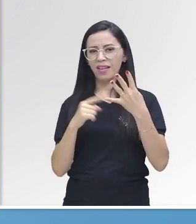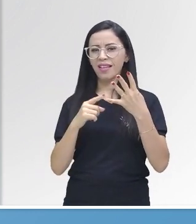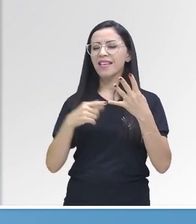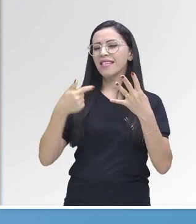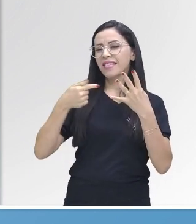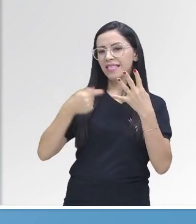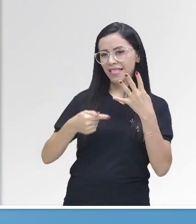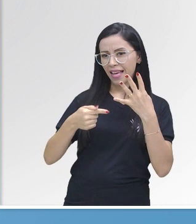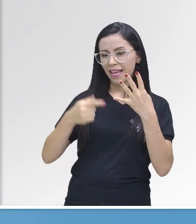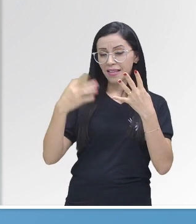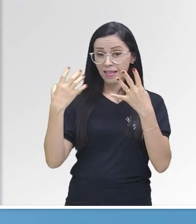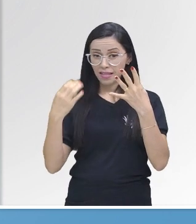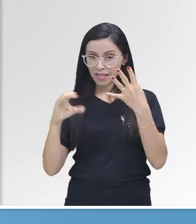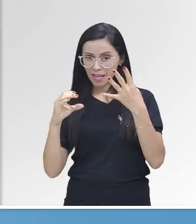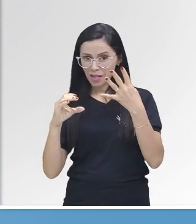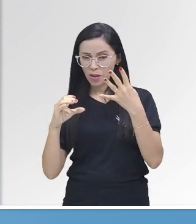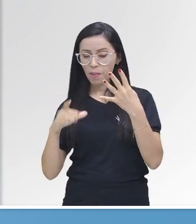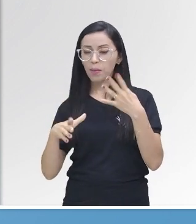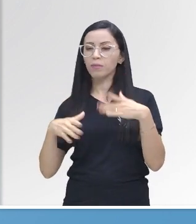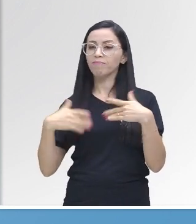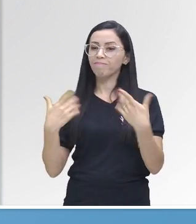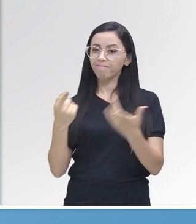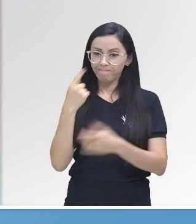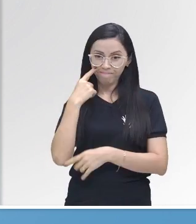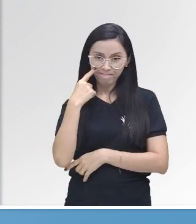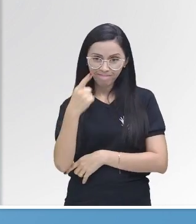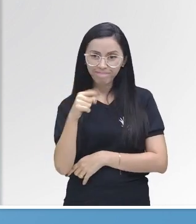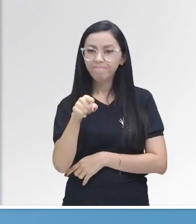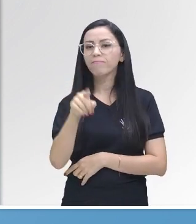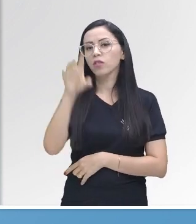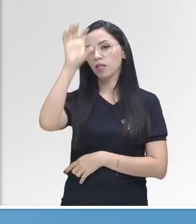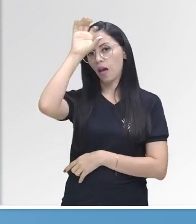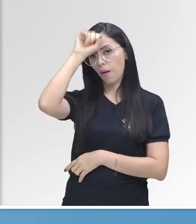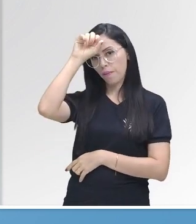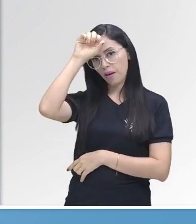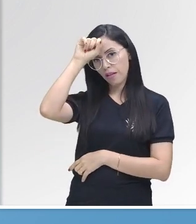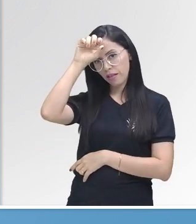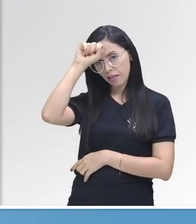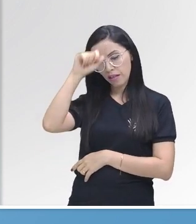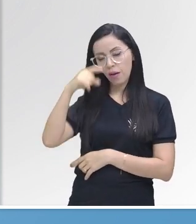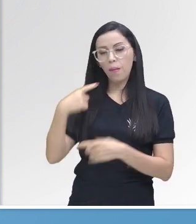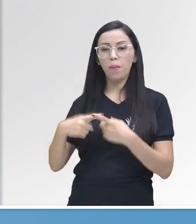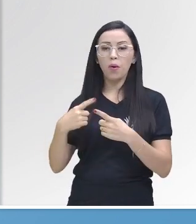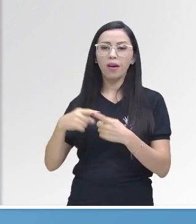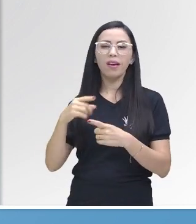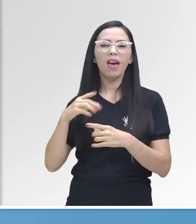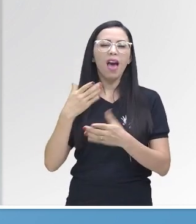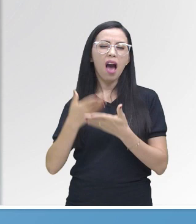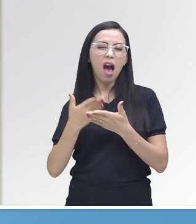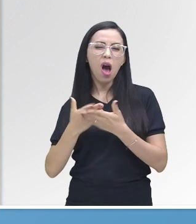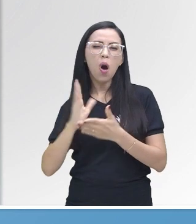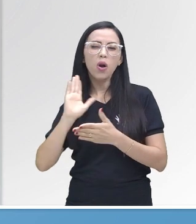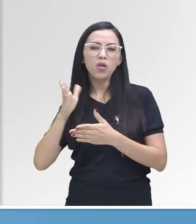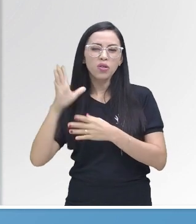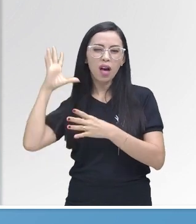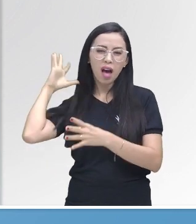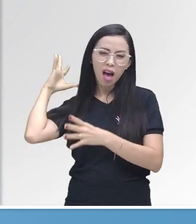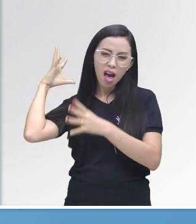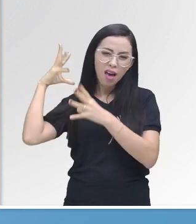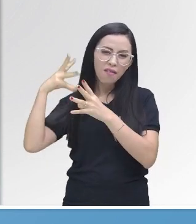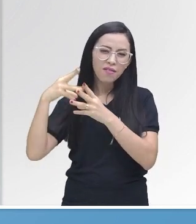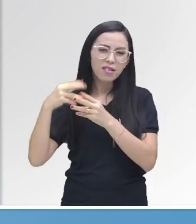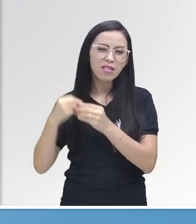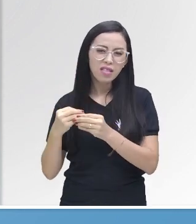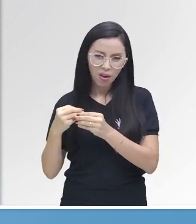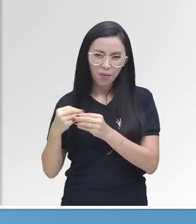centímetros. Olha como você aprendeu. Também já estamos fazendo uma revisão dessa aula, né? Lembra daquela nossa